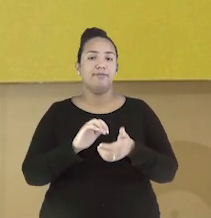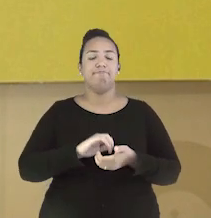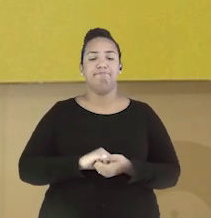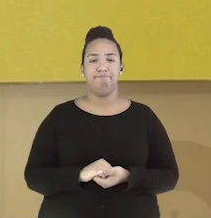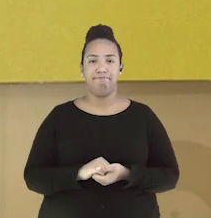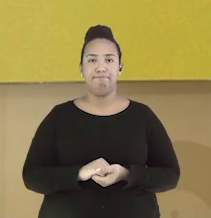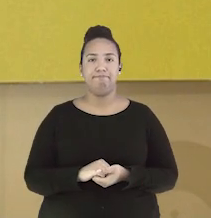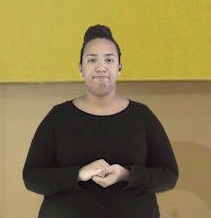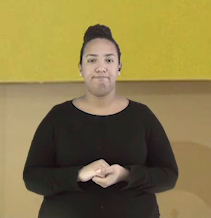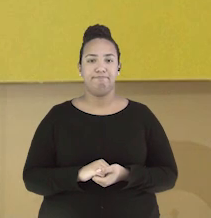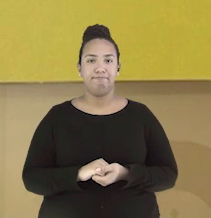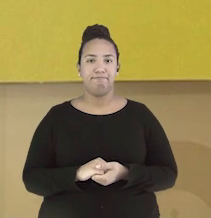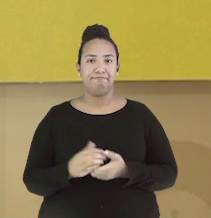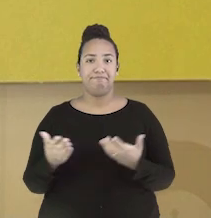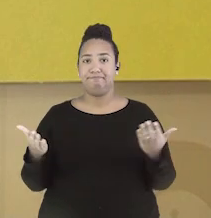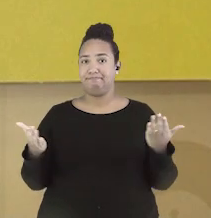etc.